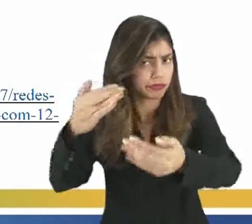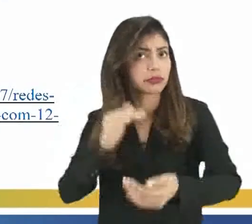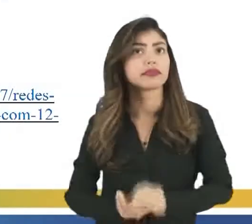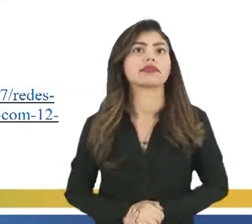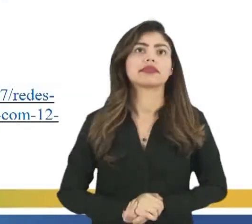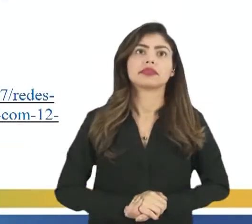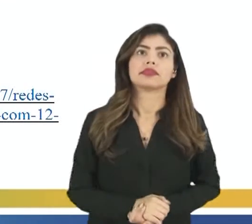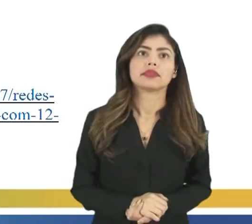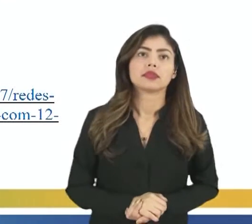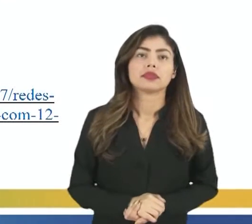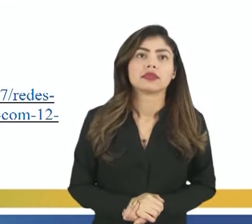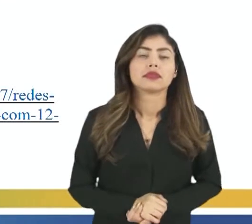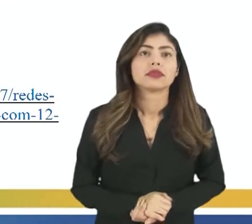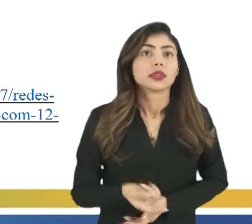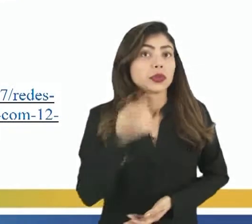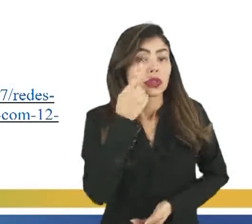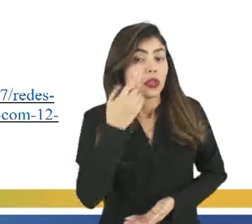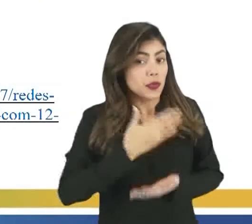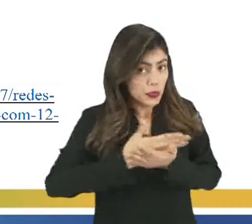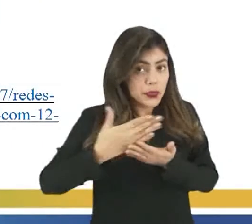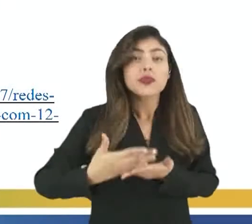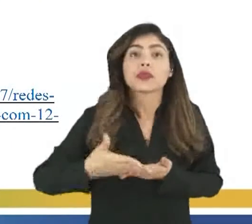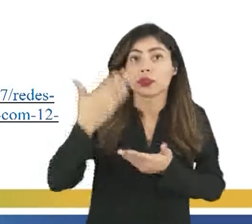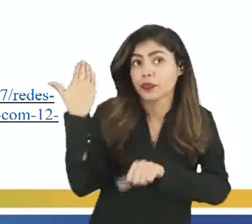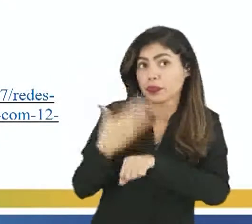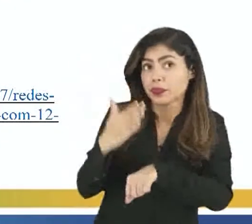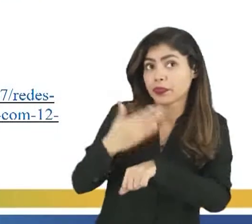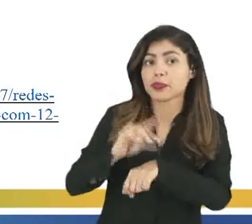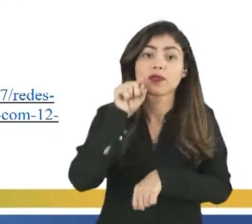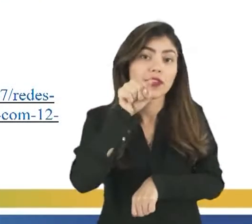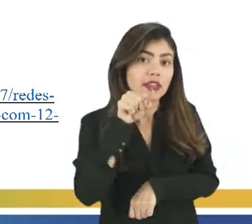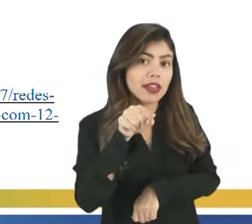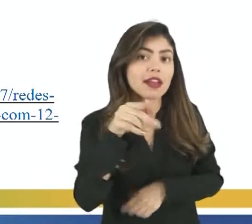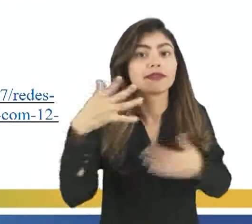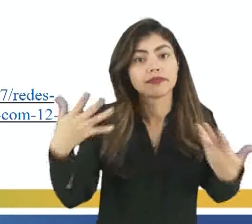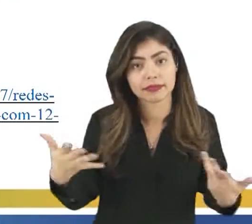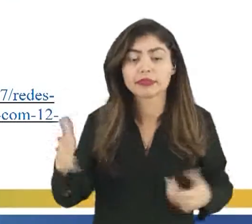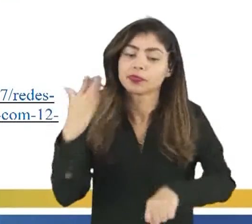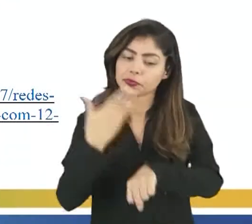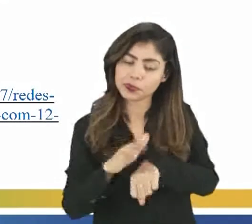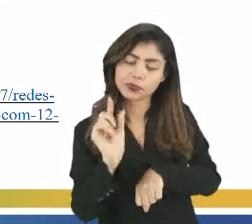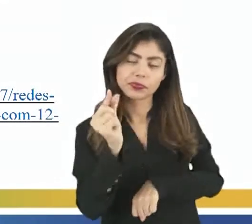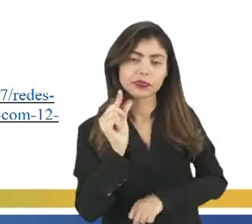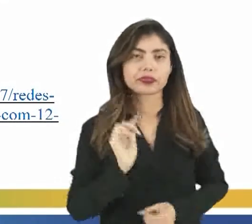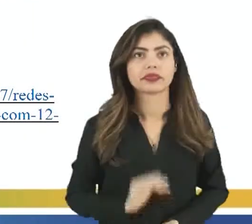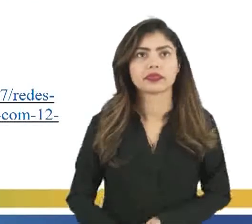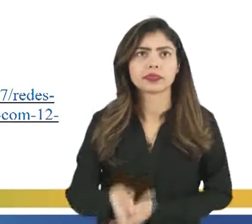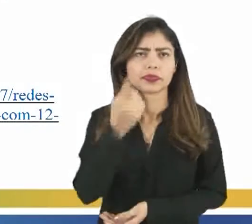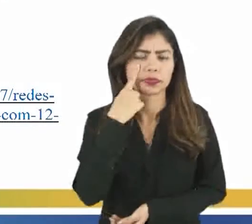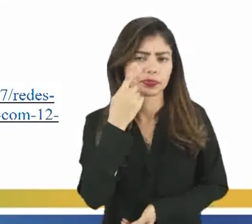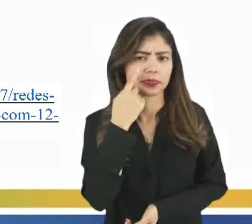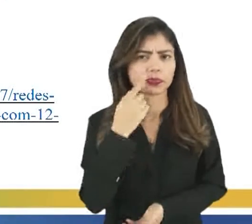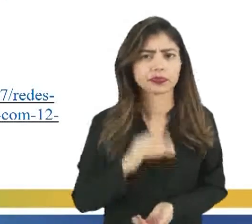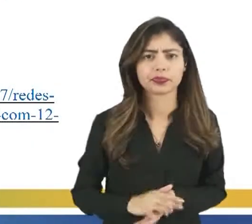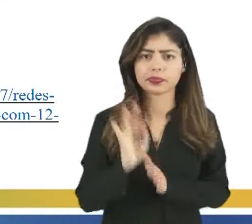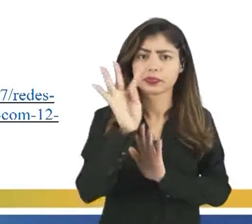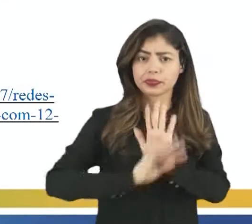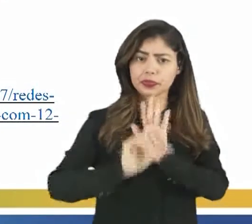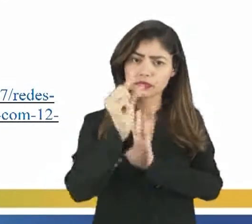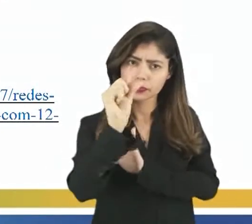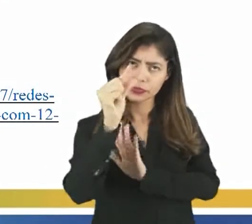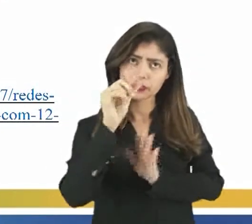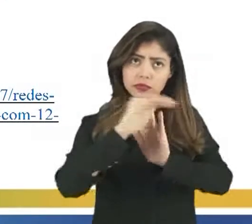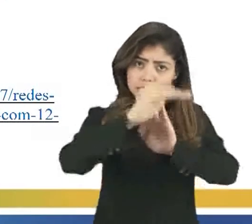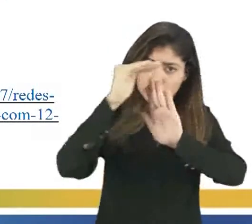diante. E a gente já começa com exercitando, para você já praticar. Vamos observar o trecho da